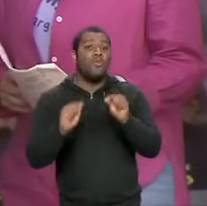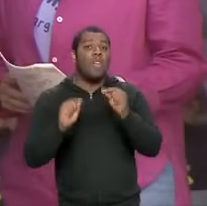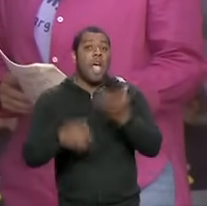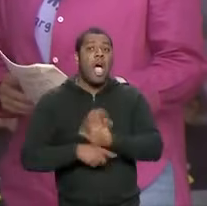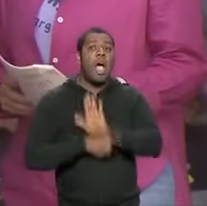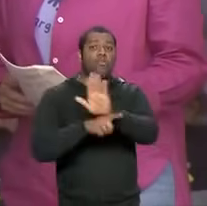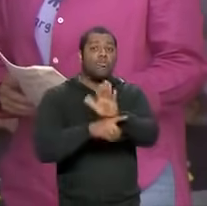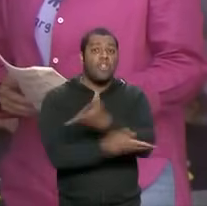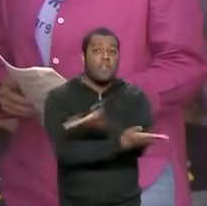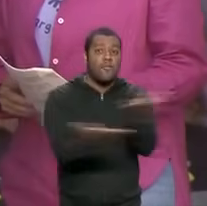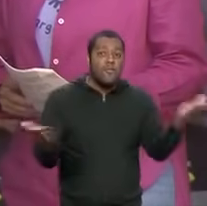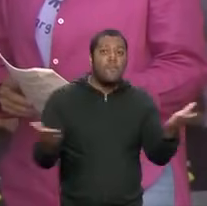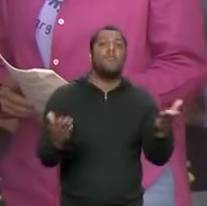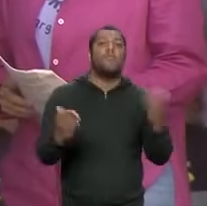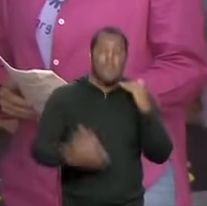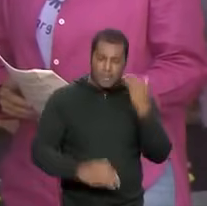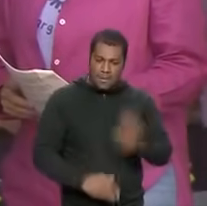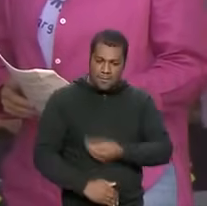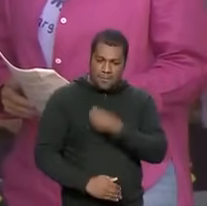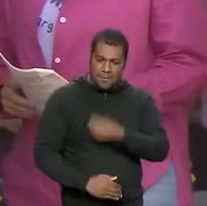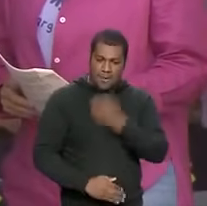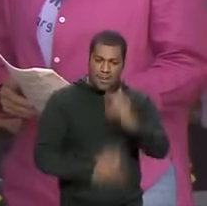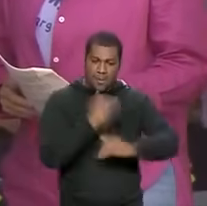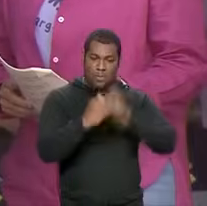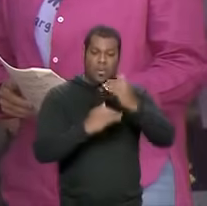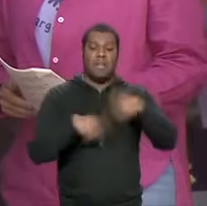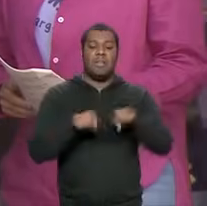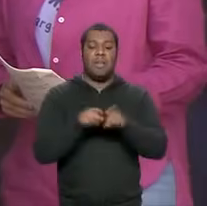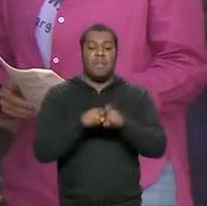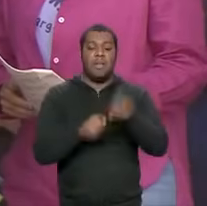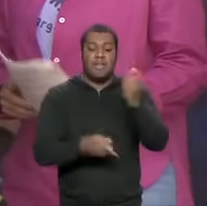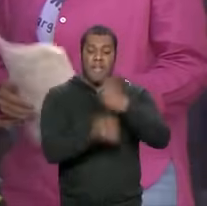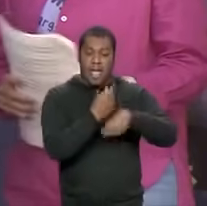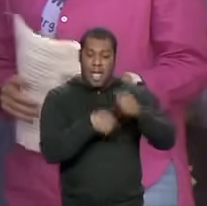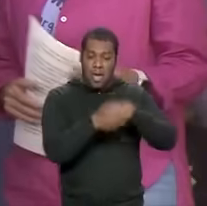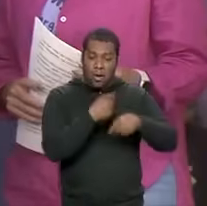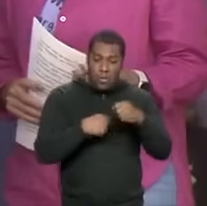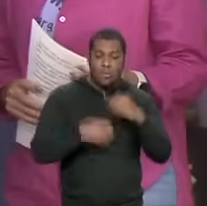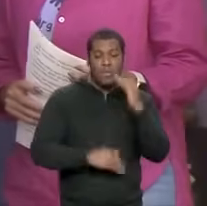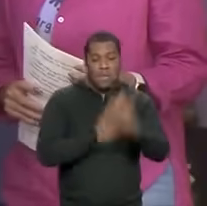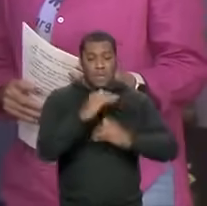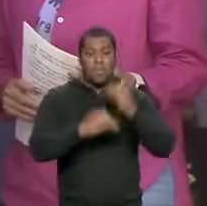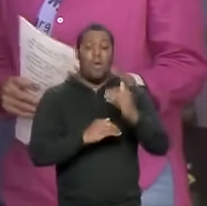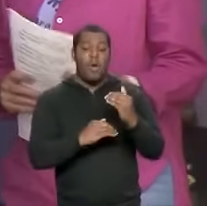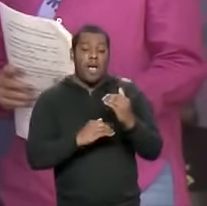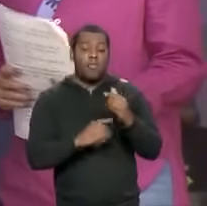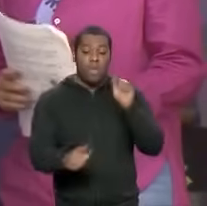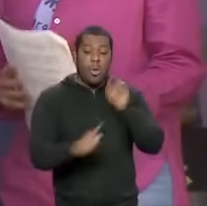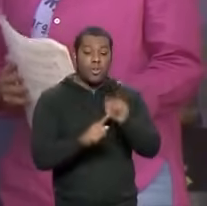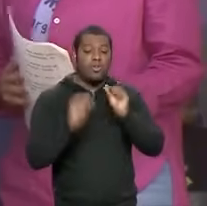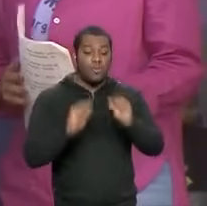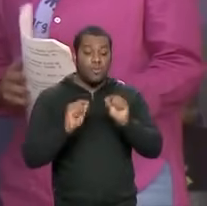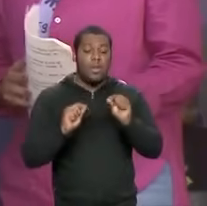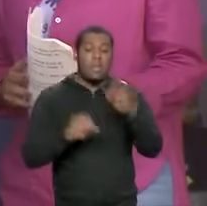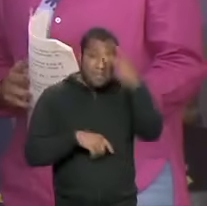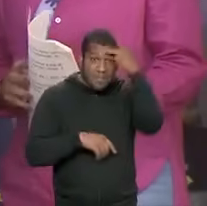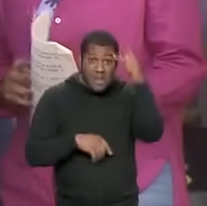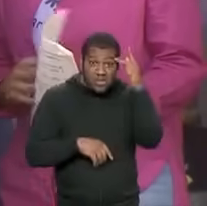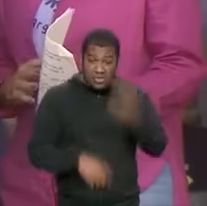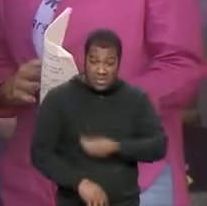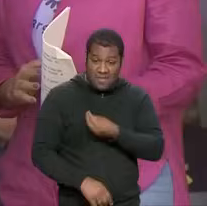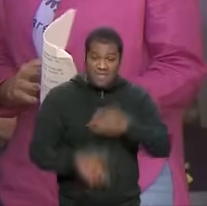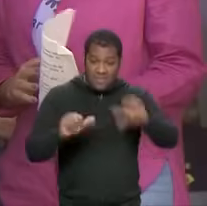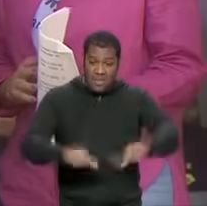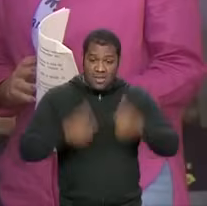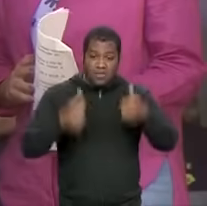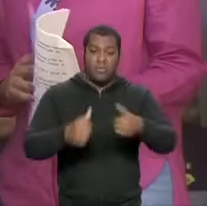fazer a roda da economia girar e melhorar a vida das pessoas foi isso que fizemos uma vez e